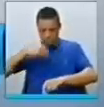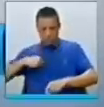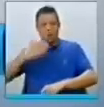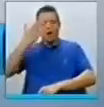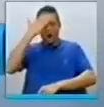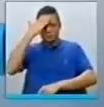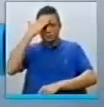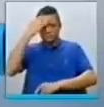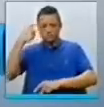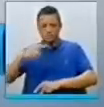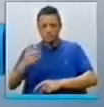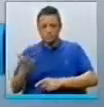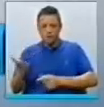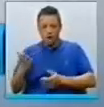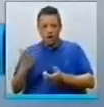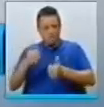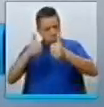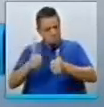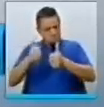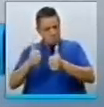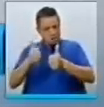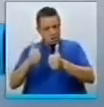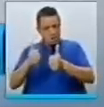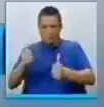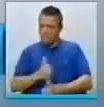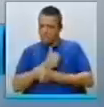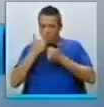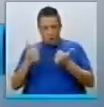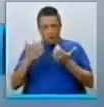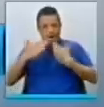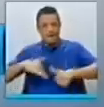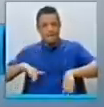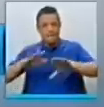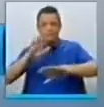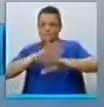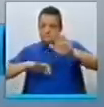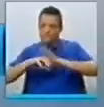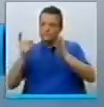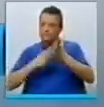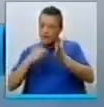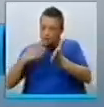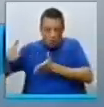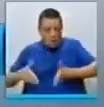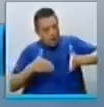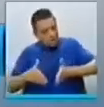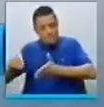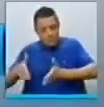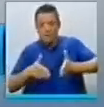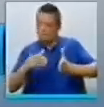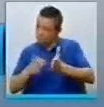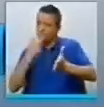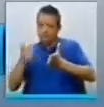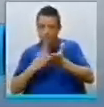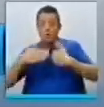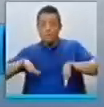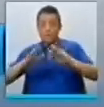que isso está muito repartido acho que não acho que melhorou muito mas acho que também há um grande caminho ainda a andar há um grande caminho a andar porque as